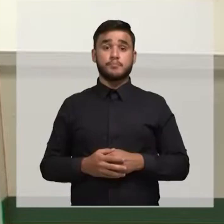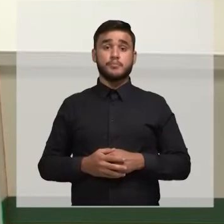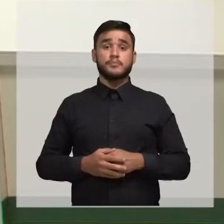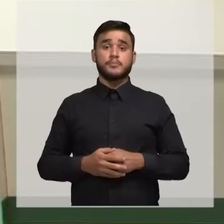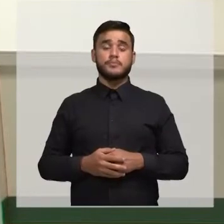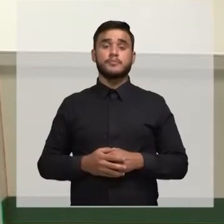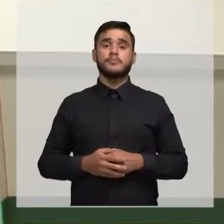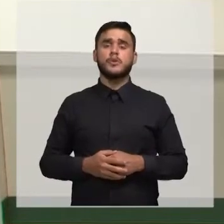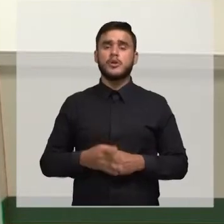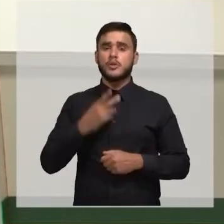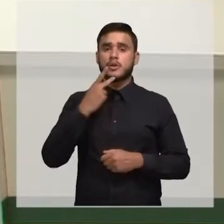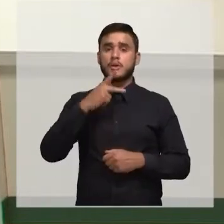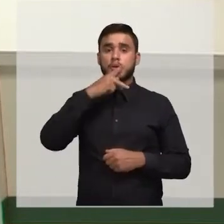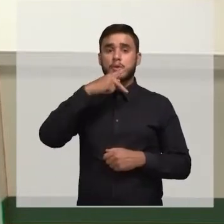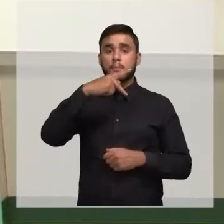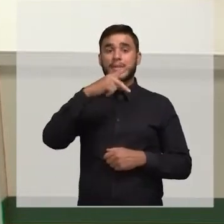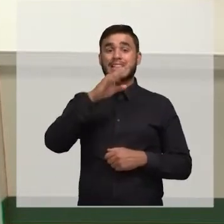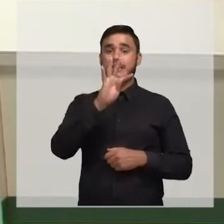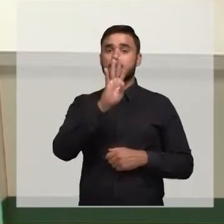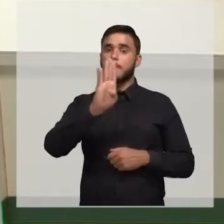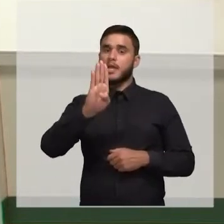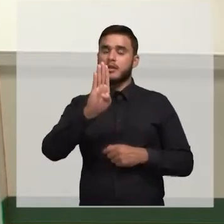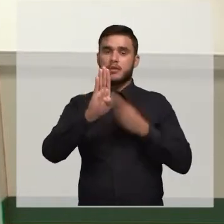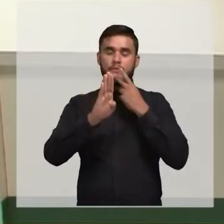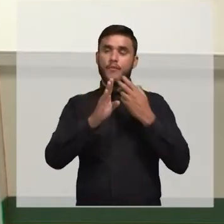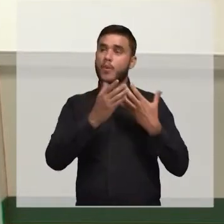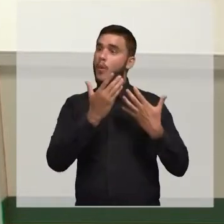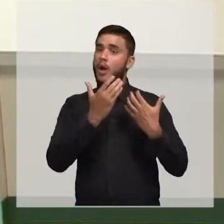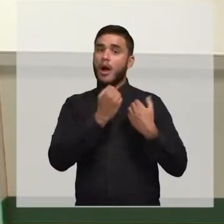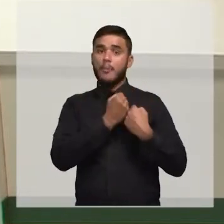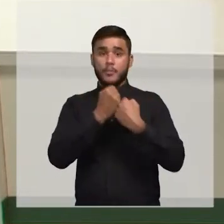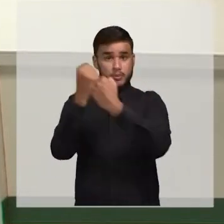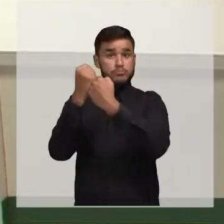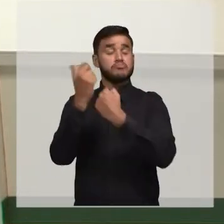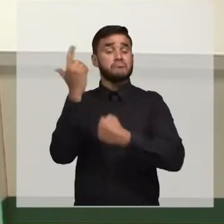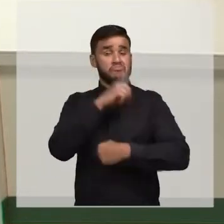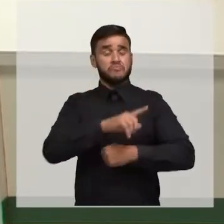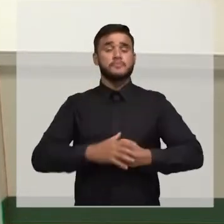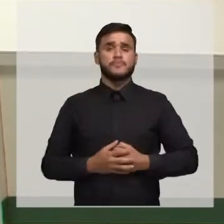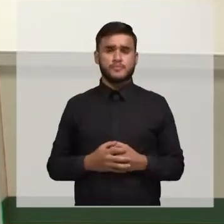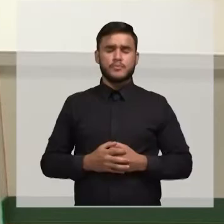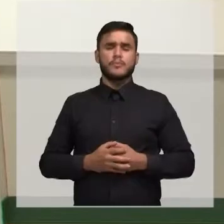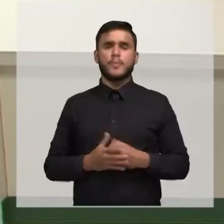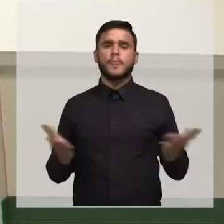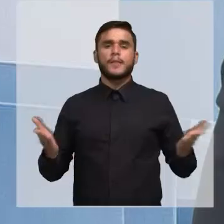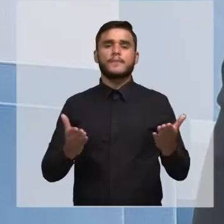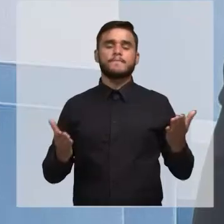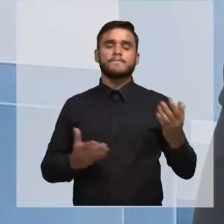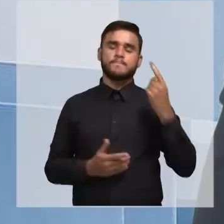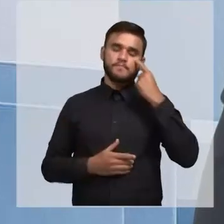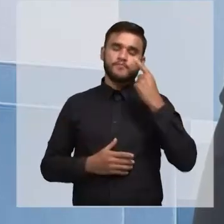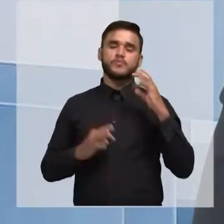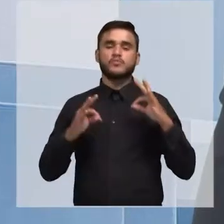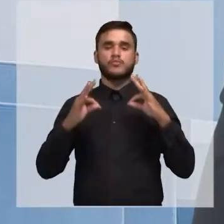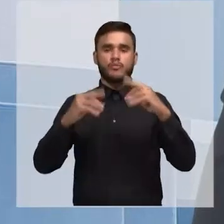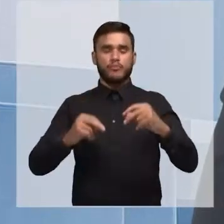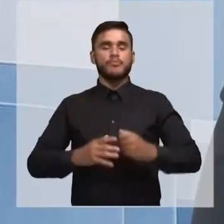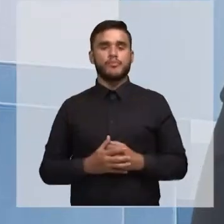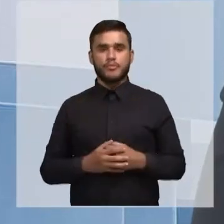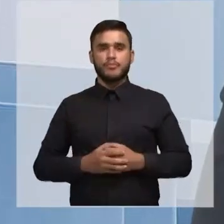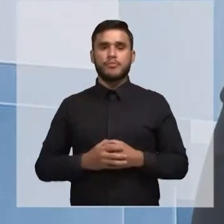Alckmin. O Alckmin conseguiu o apoio do PTB, né, o partido que está, no momento, na onda